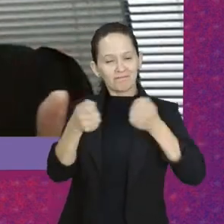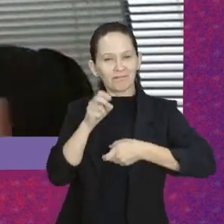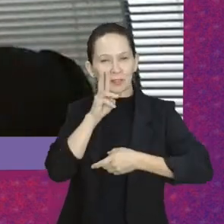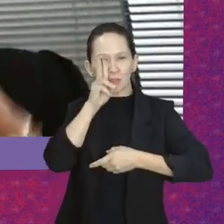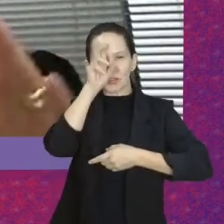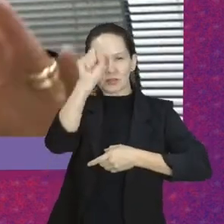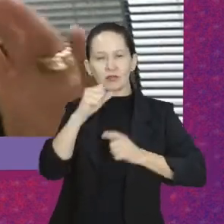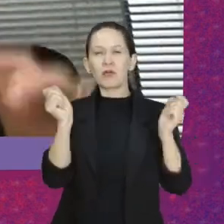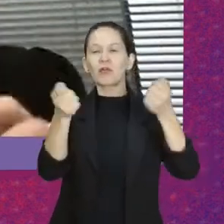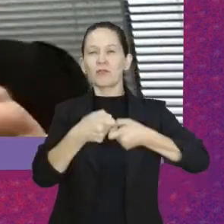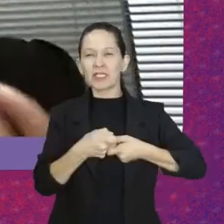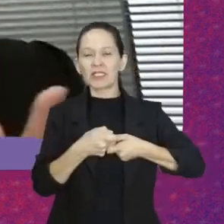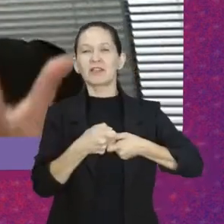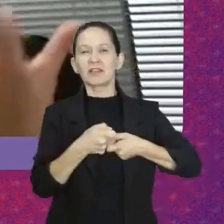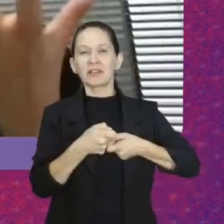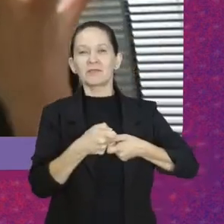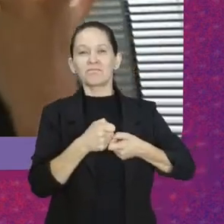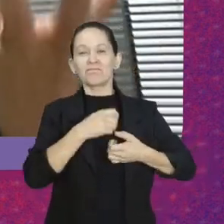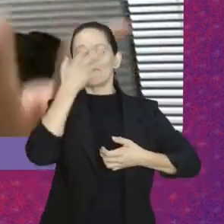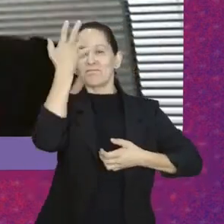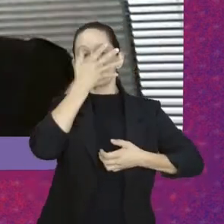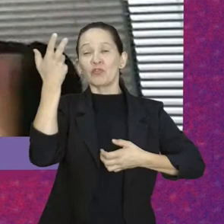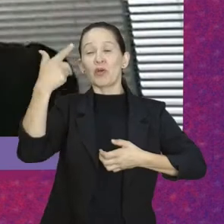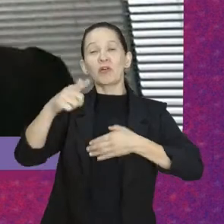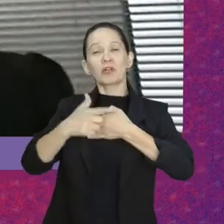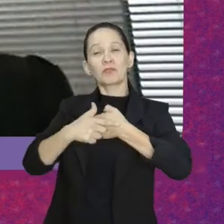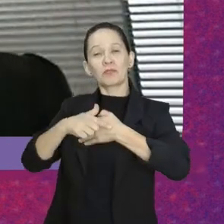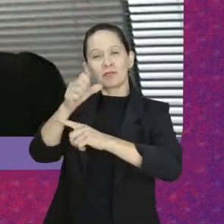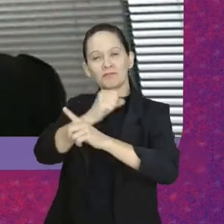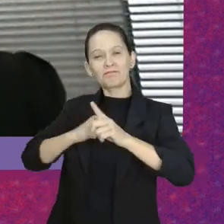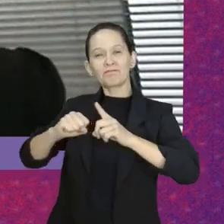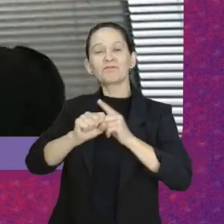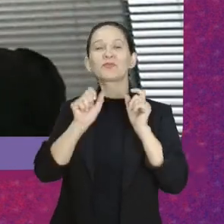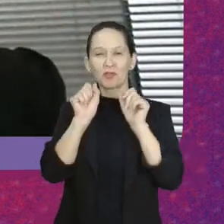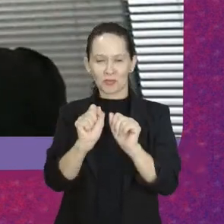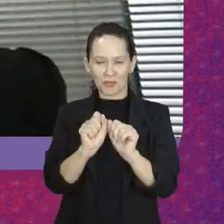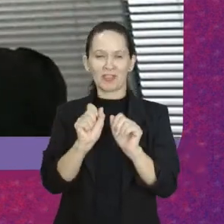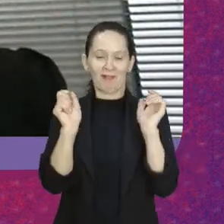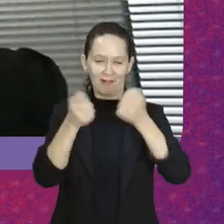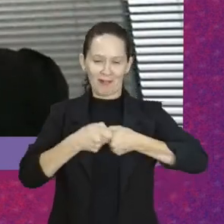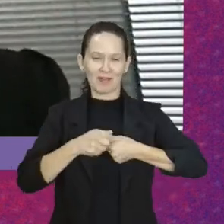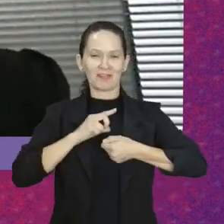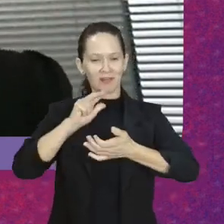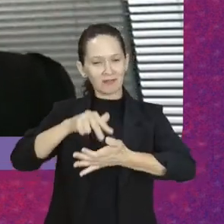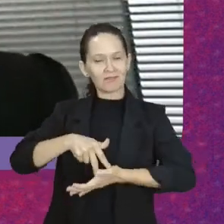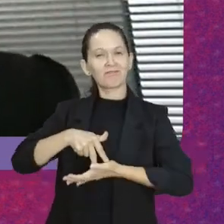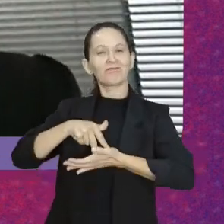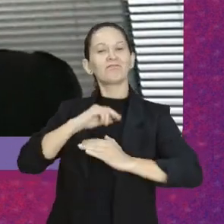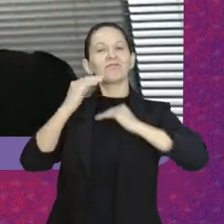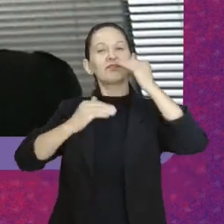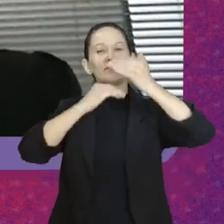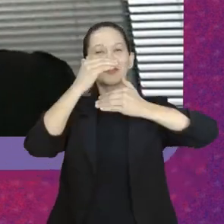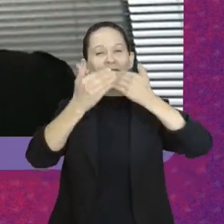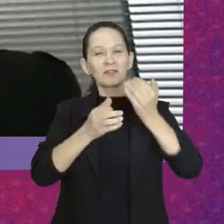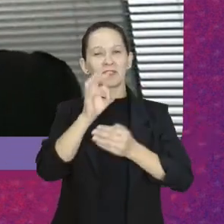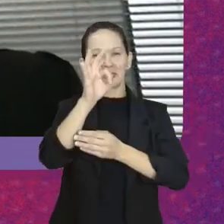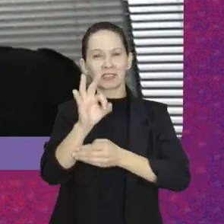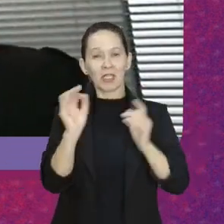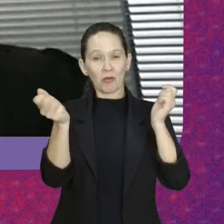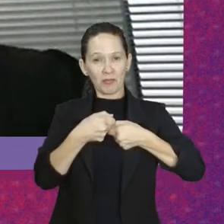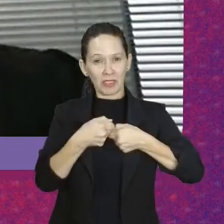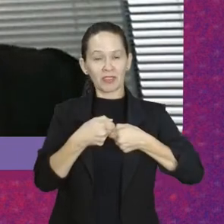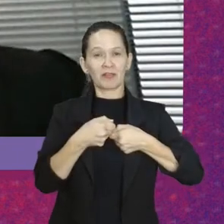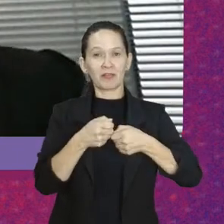nossas competências, outros papéis sociais que nós podemos desenvolver e temos competência para